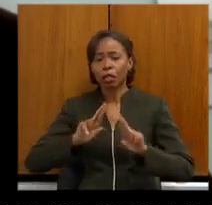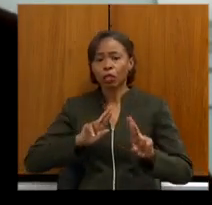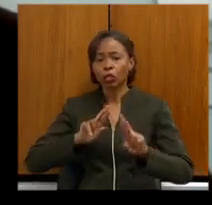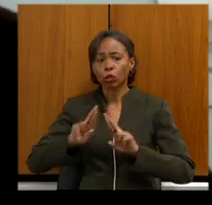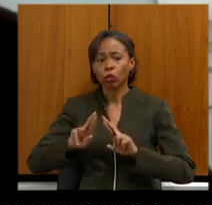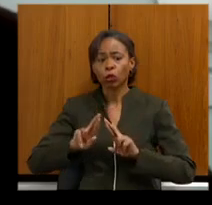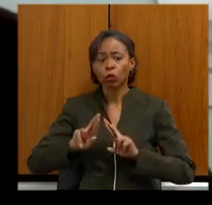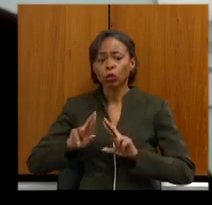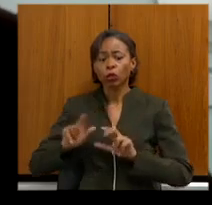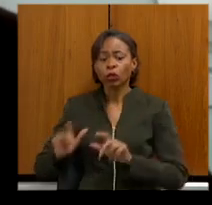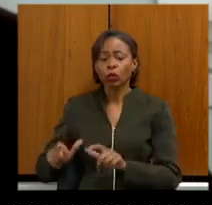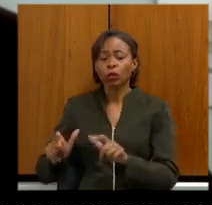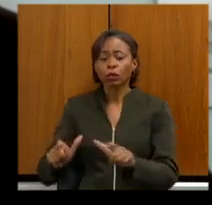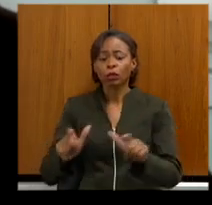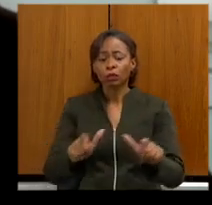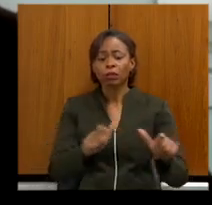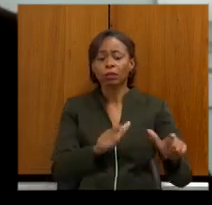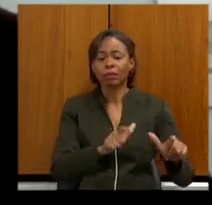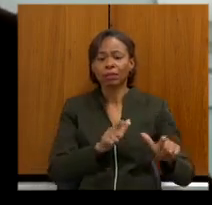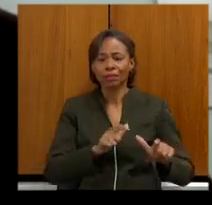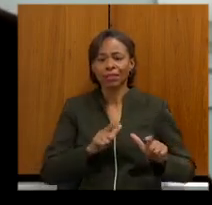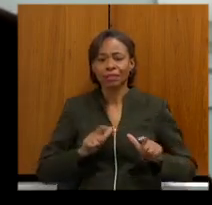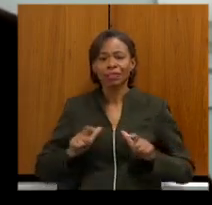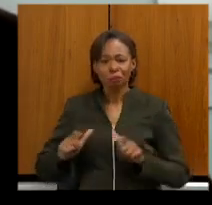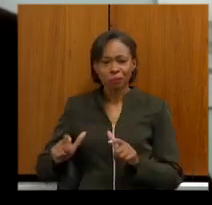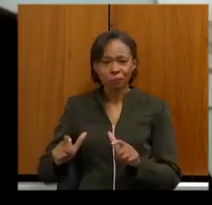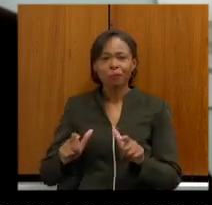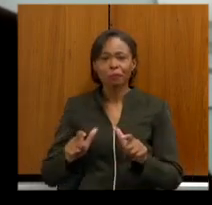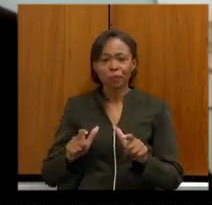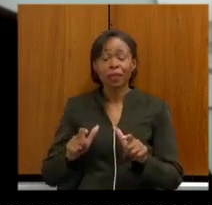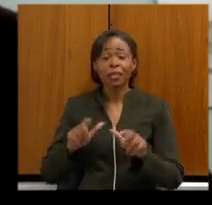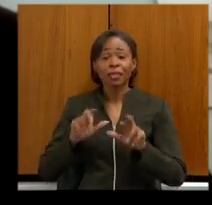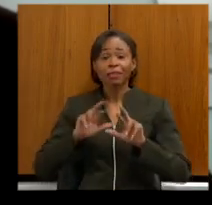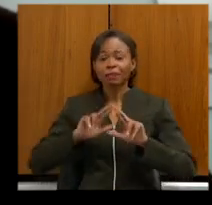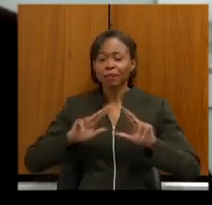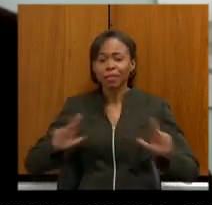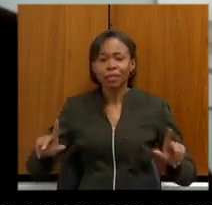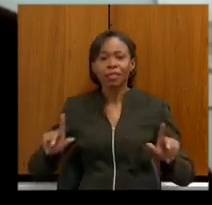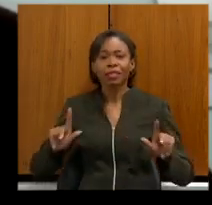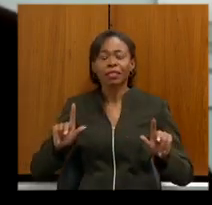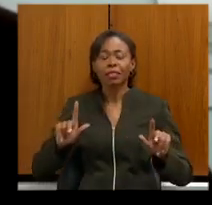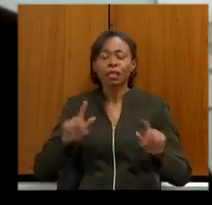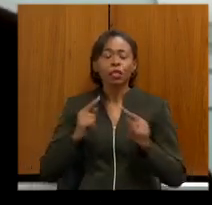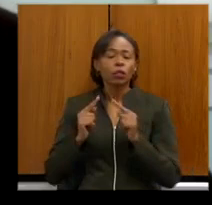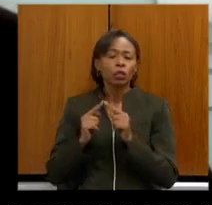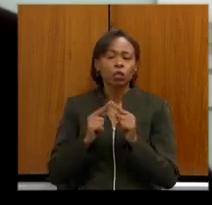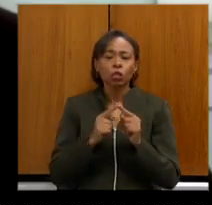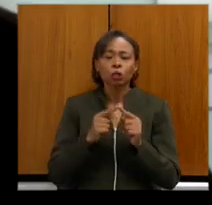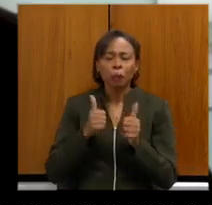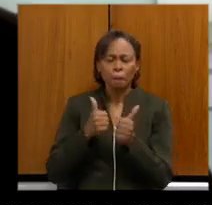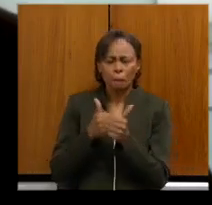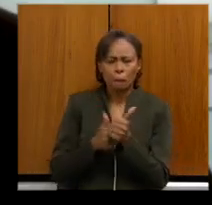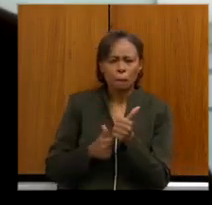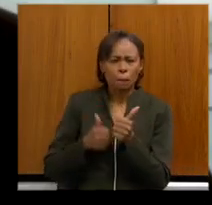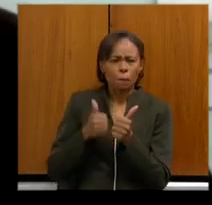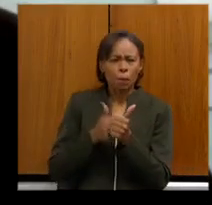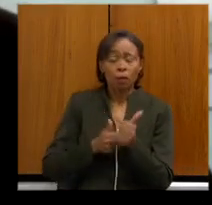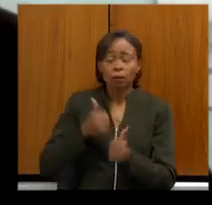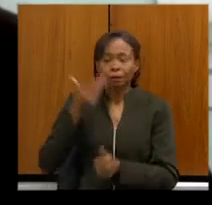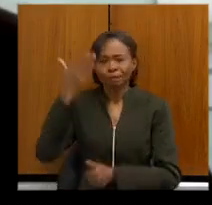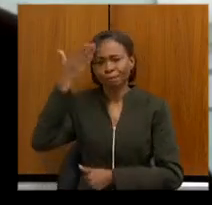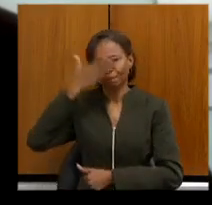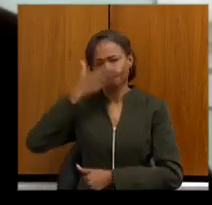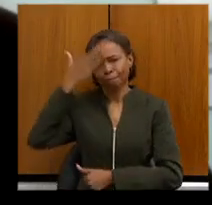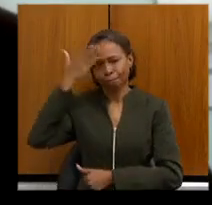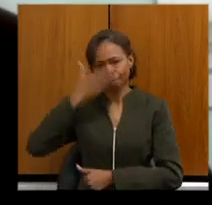a diáspora de diferentes formas de perseguições e de invisibilidade imputada estes povos